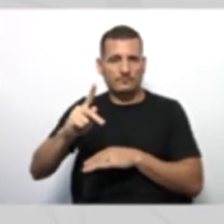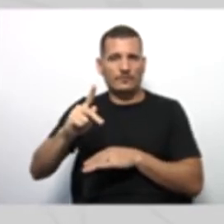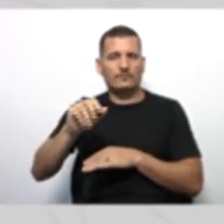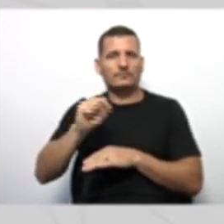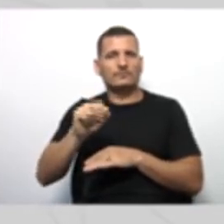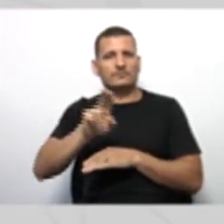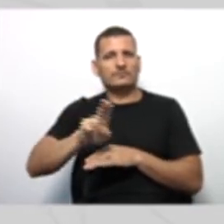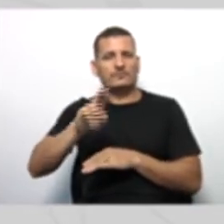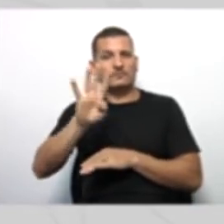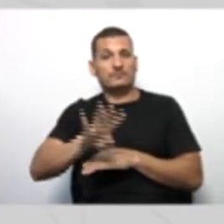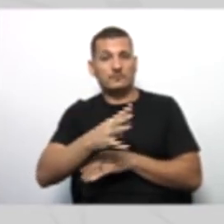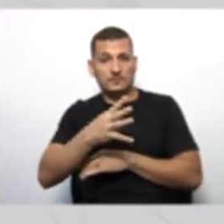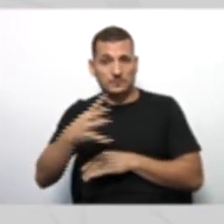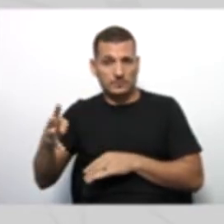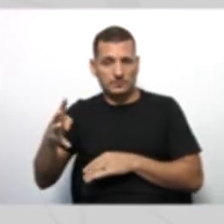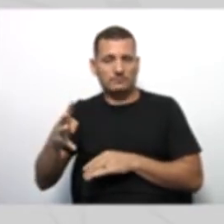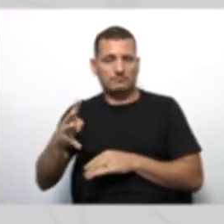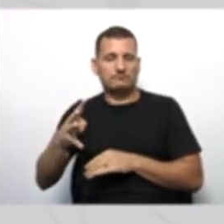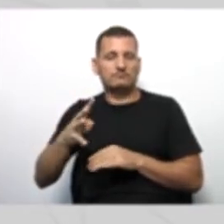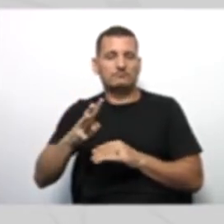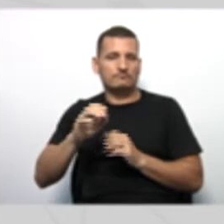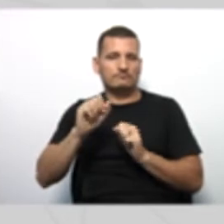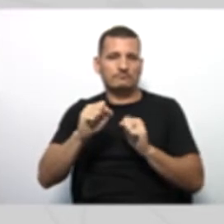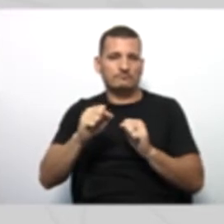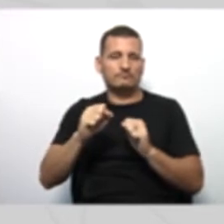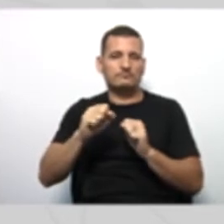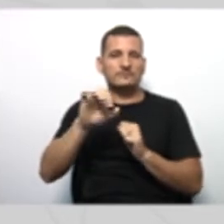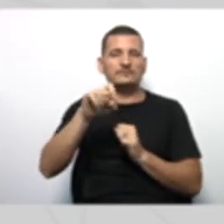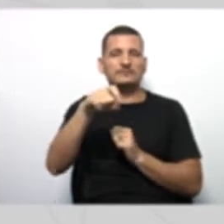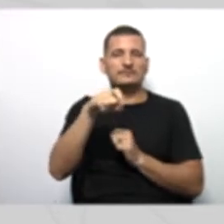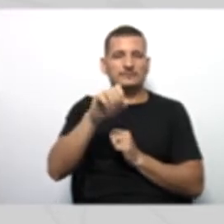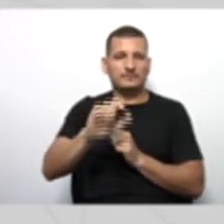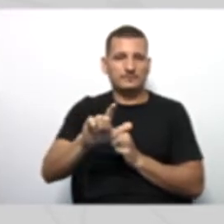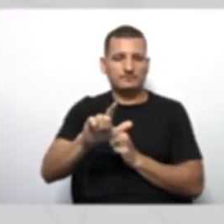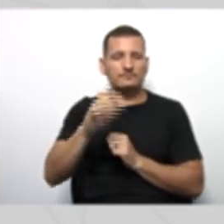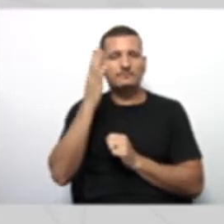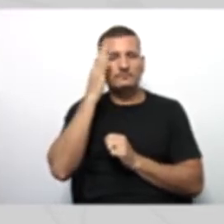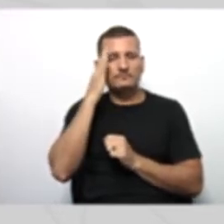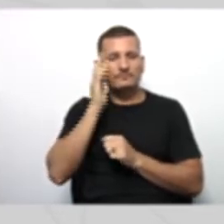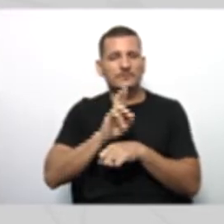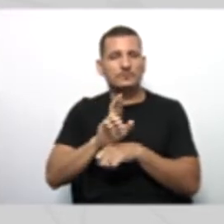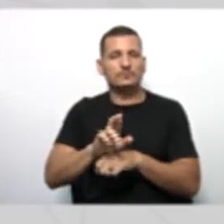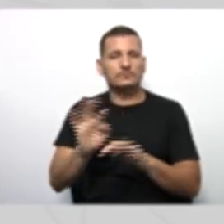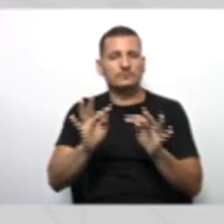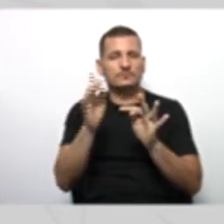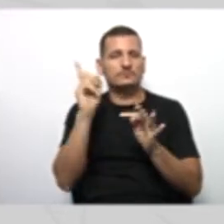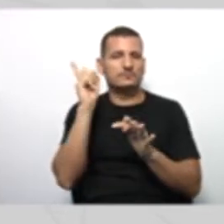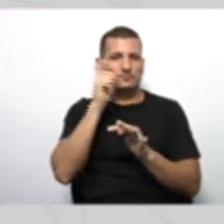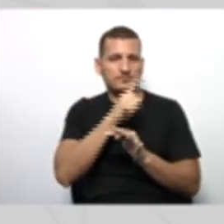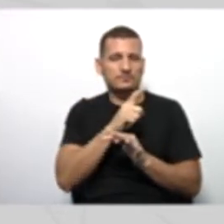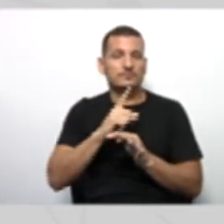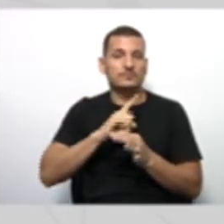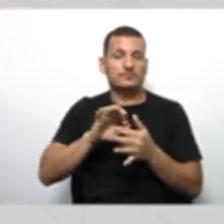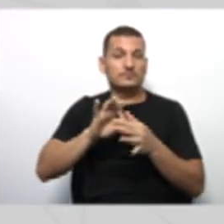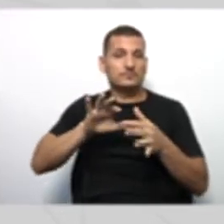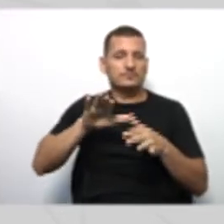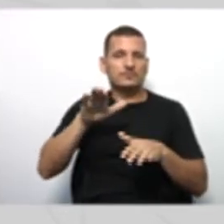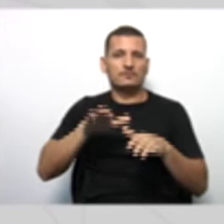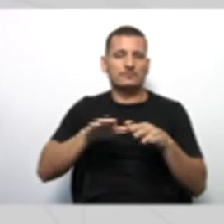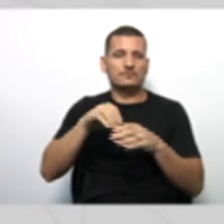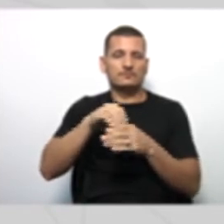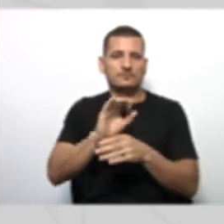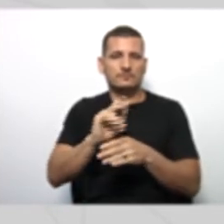análise SWOT e buscar opiniões de especialistas. Tá? Buscar opiniões é sempre bem-vindo e